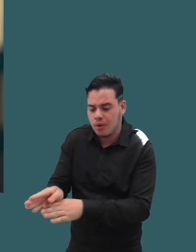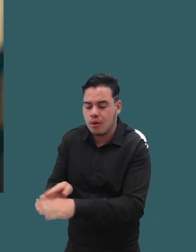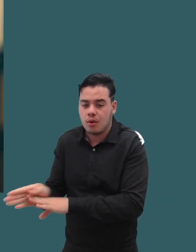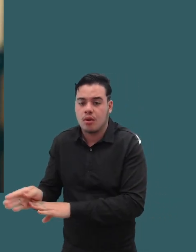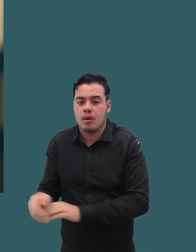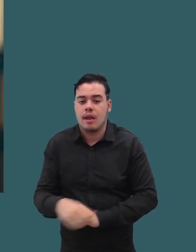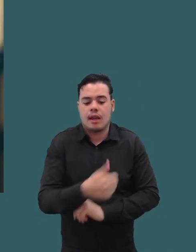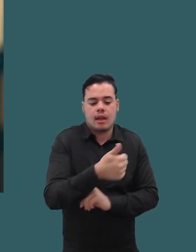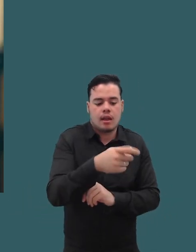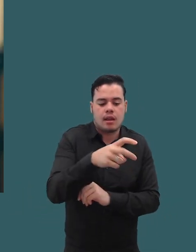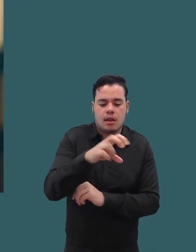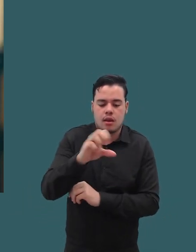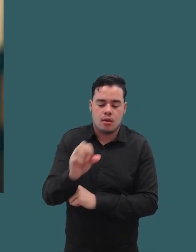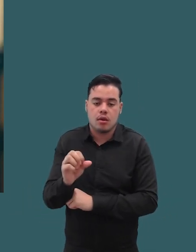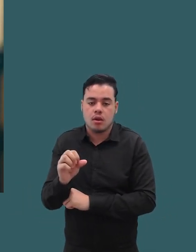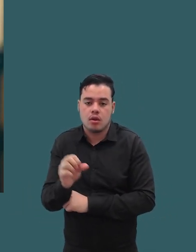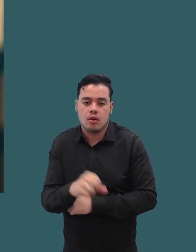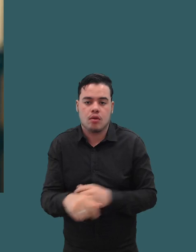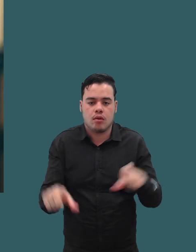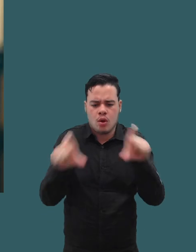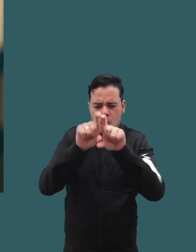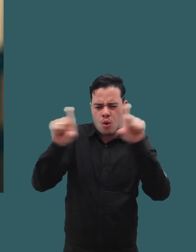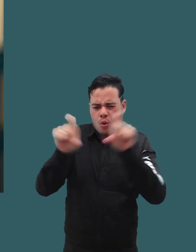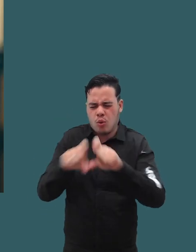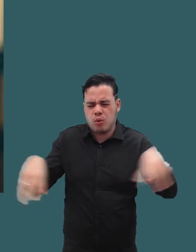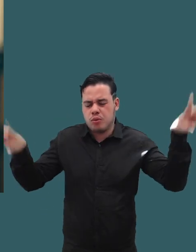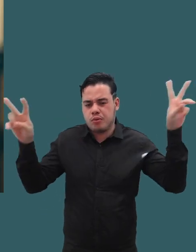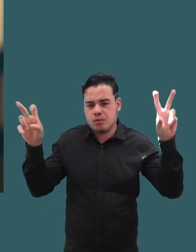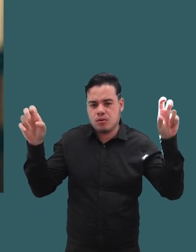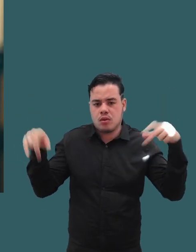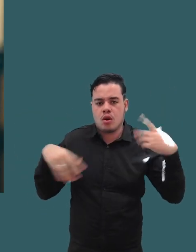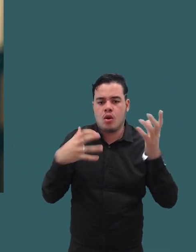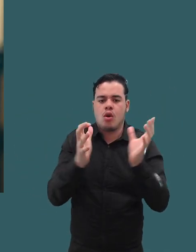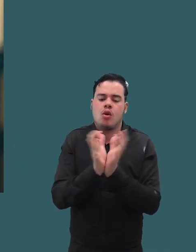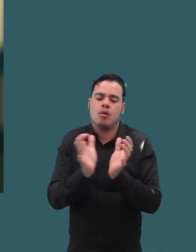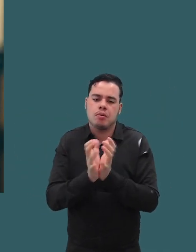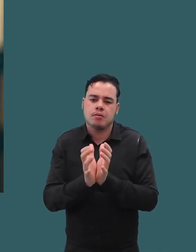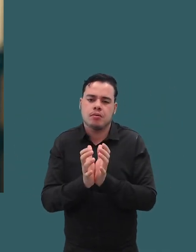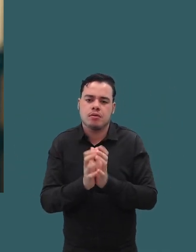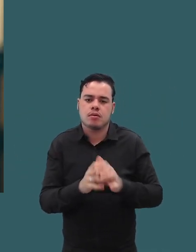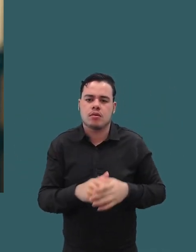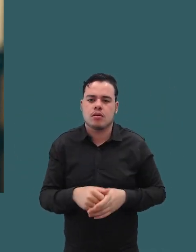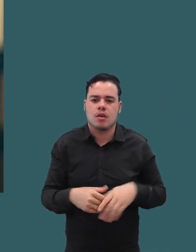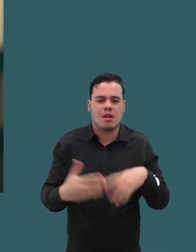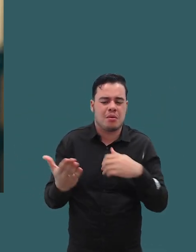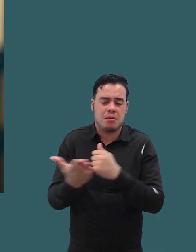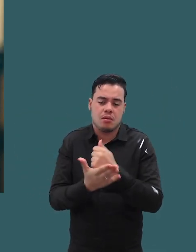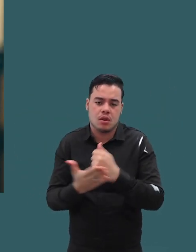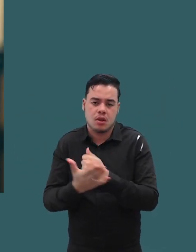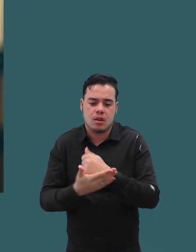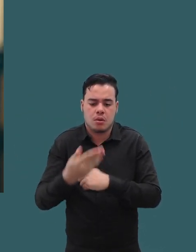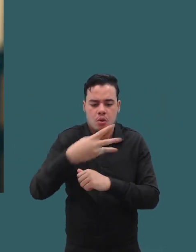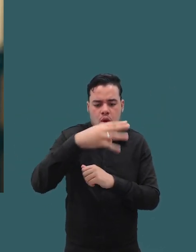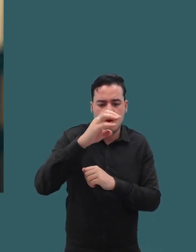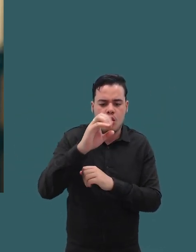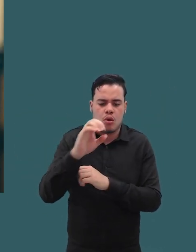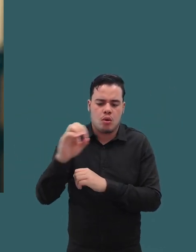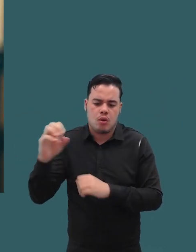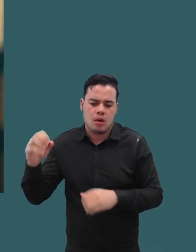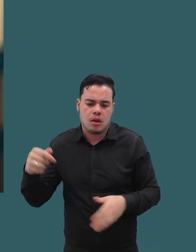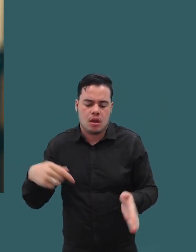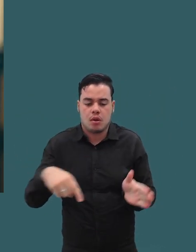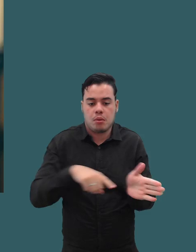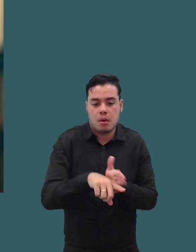dissertações, dissertações em tese. Tem de perceber, nós temos uma comunidade, somando as duas, de basicamente 400